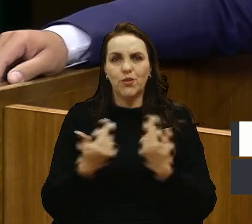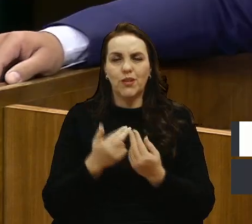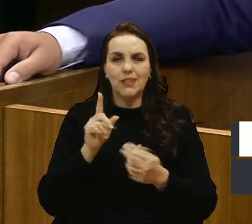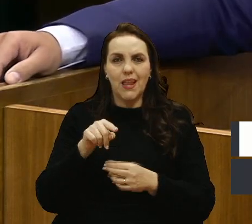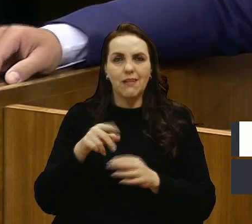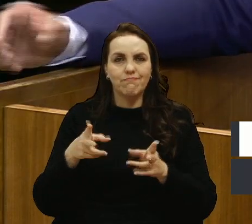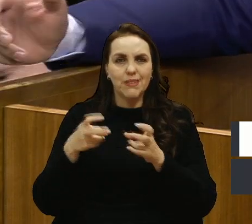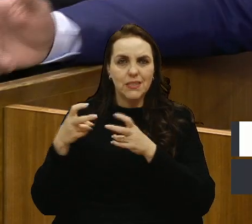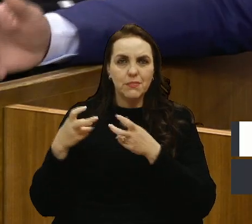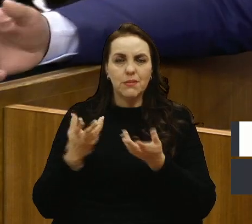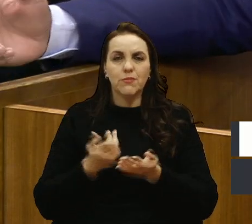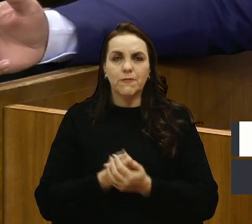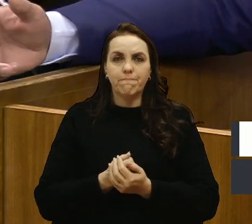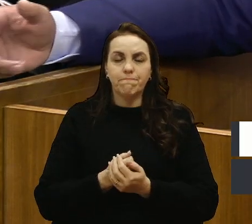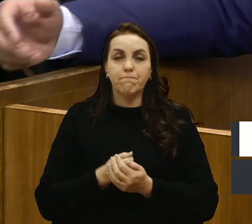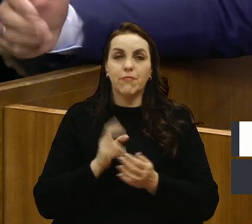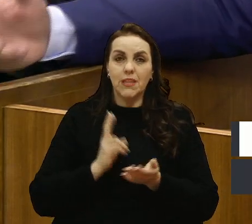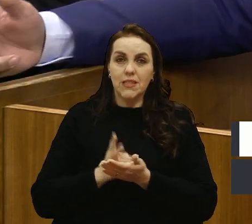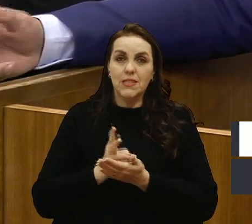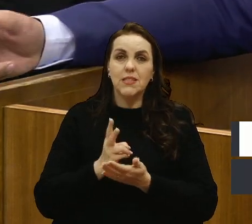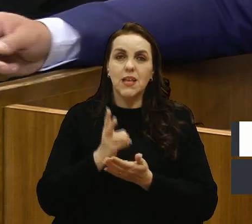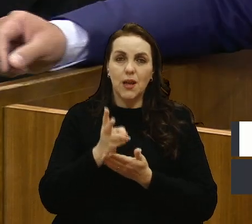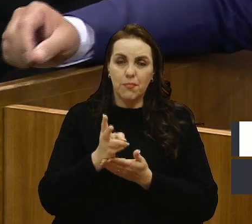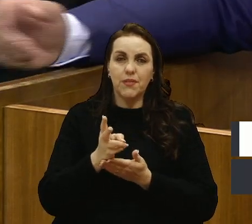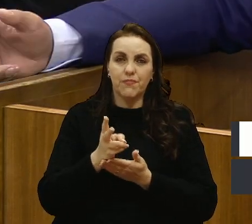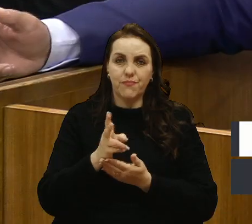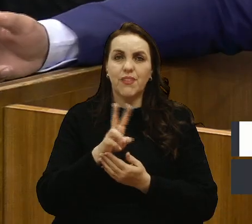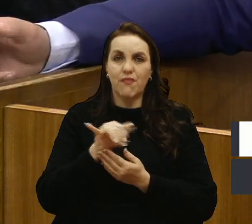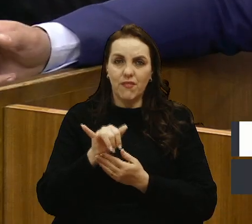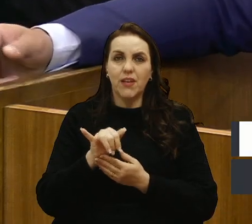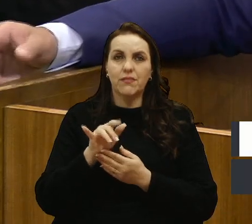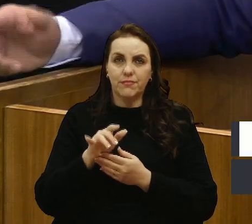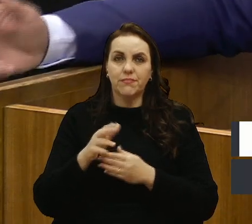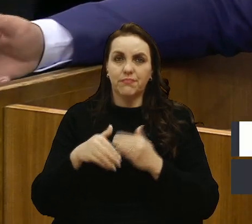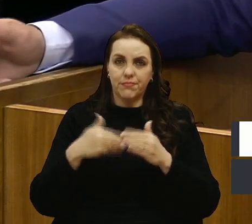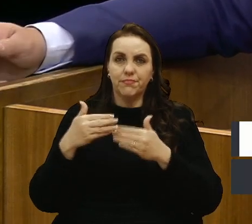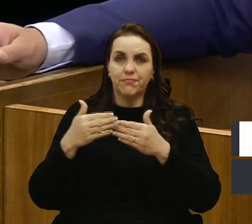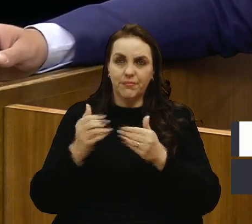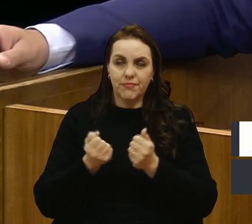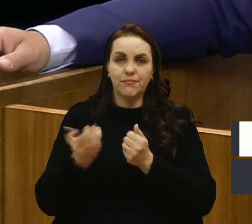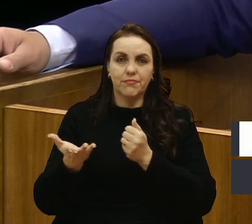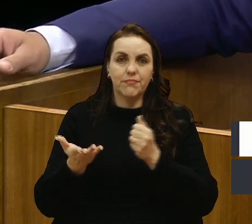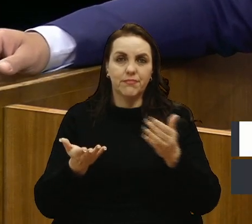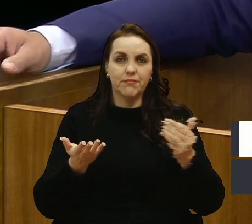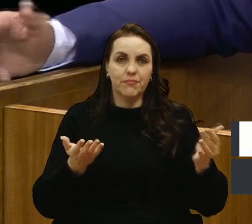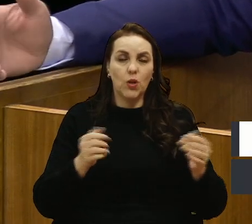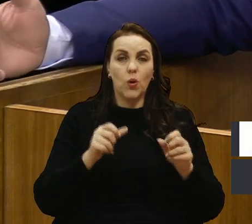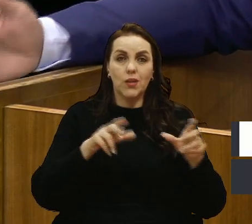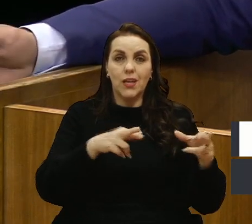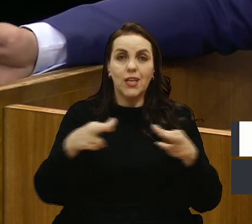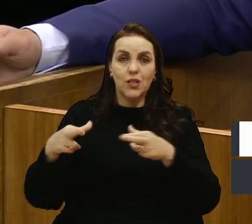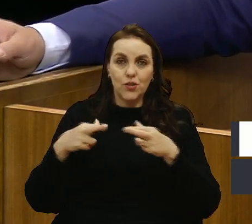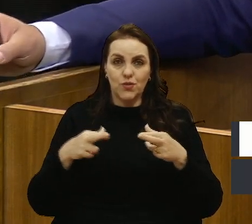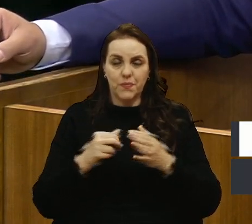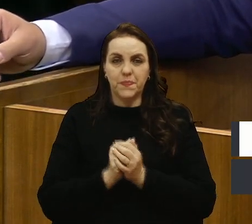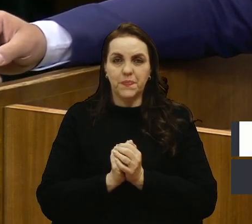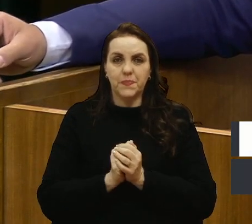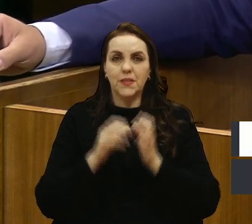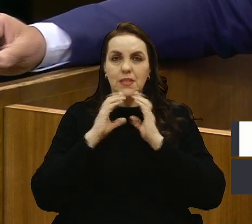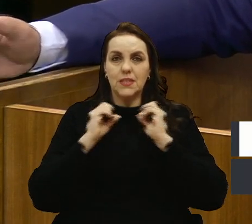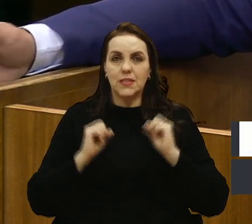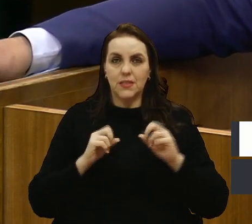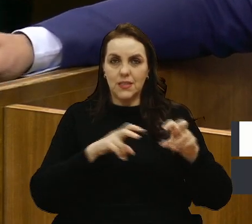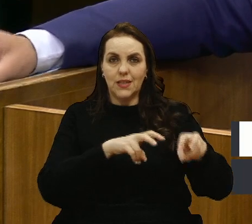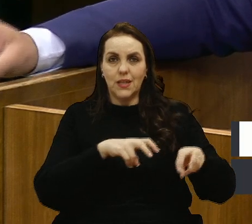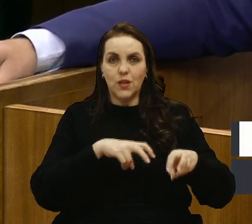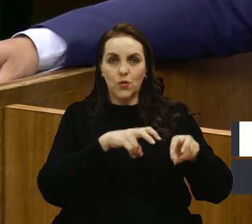Mulada, e cada vez mais a gente vai buscar levar isso para os agricultores em outras regiões. A Secretaria da Agricultura